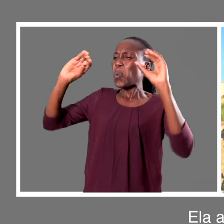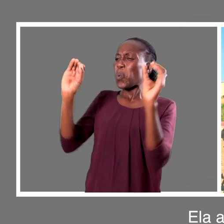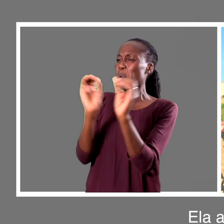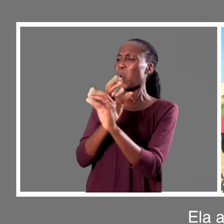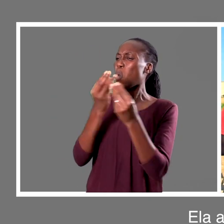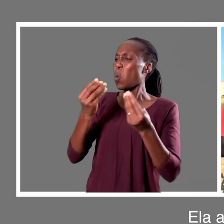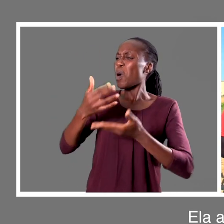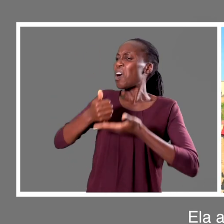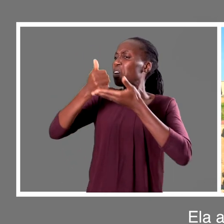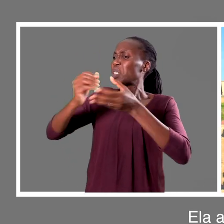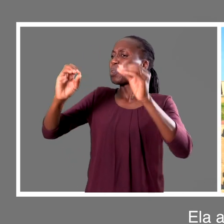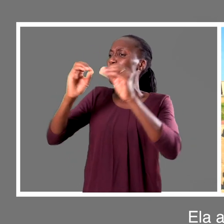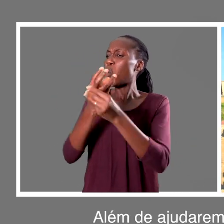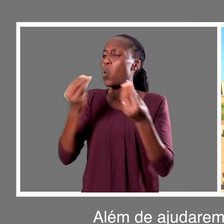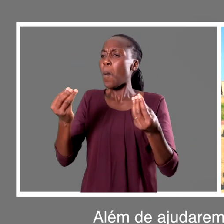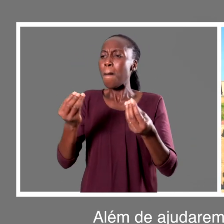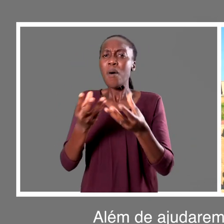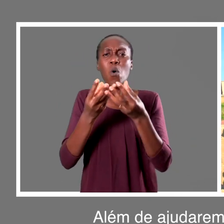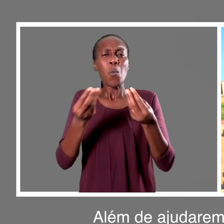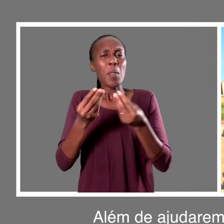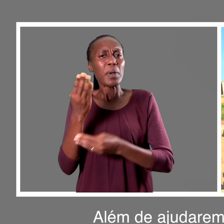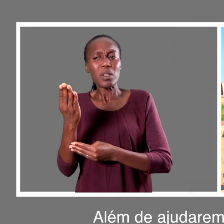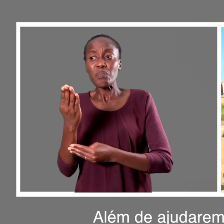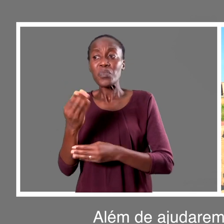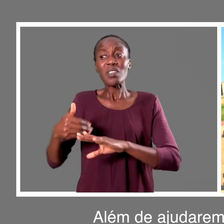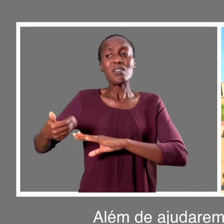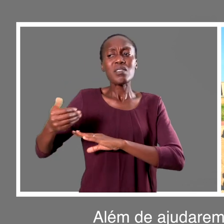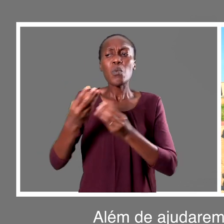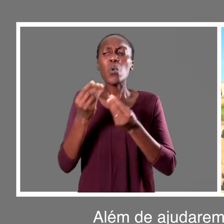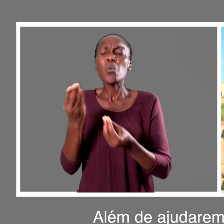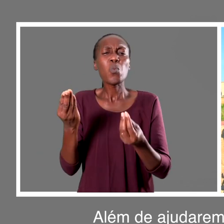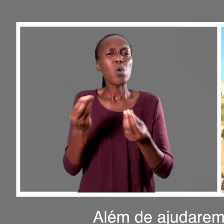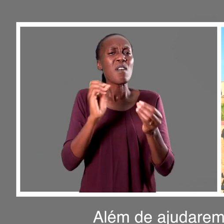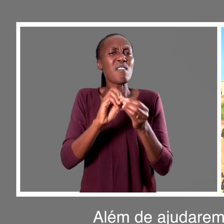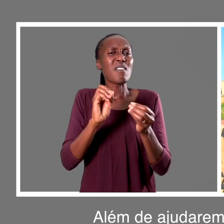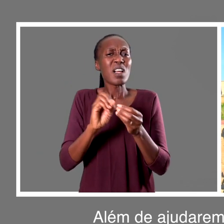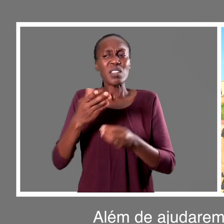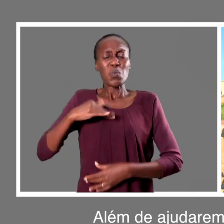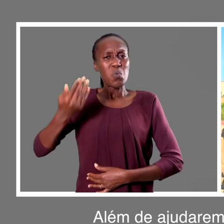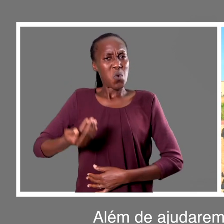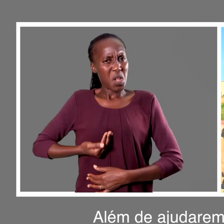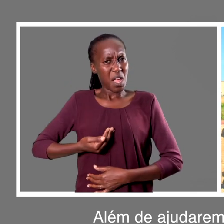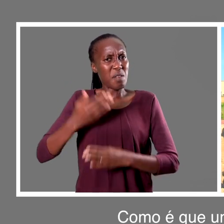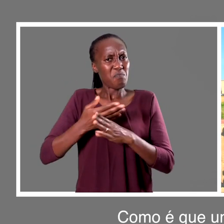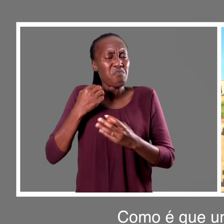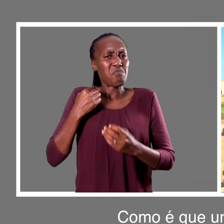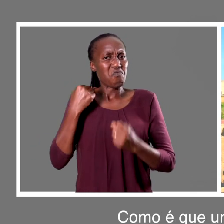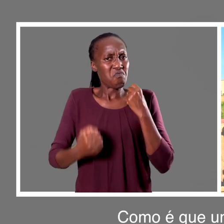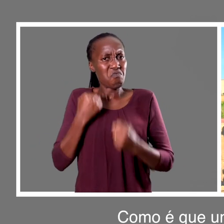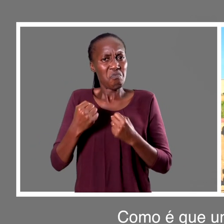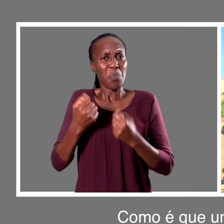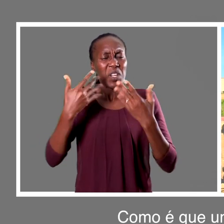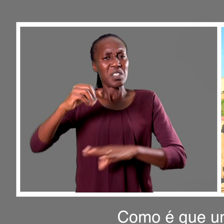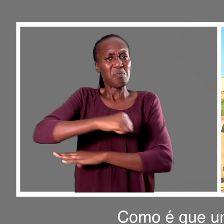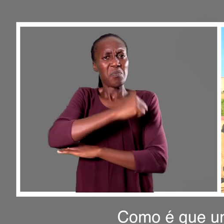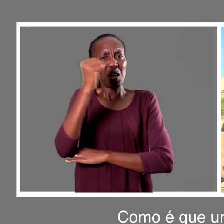2021. Atleta sem os óculos, além de ajudar como meio de compensação para os treinos, também é o dia a dia dela. Como é que